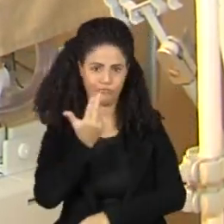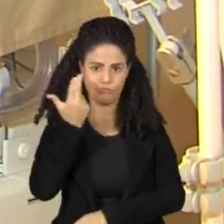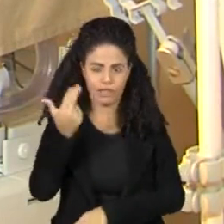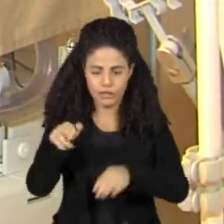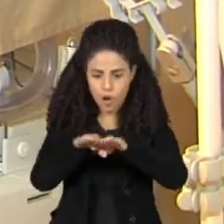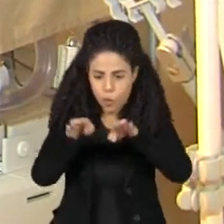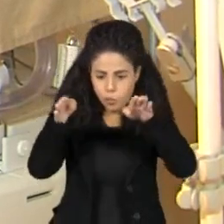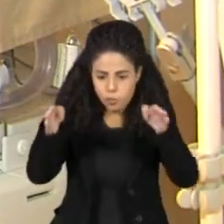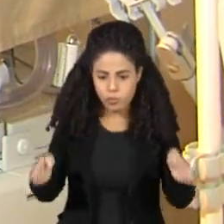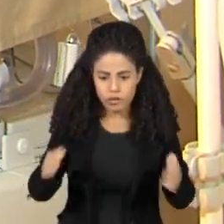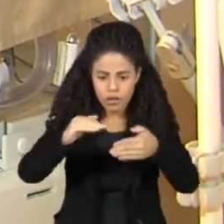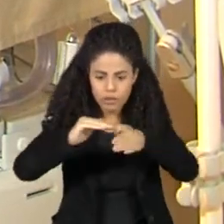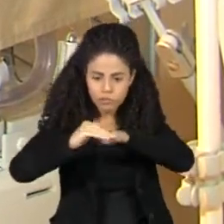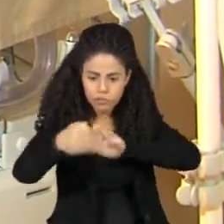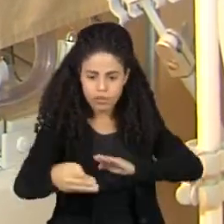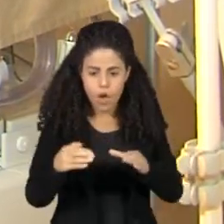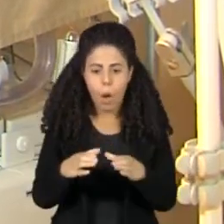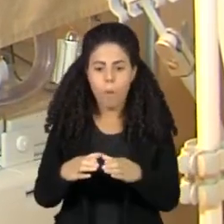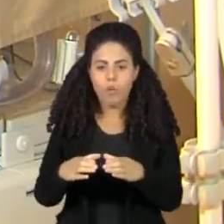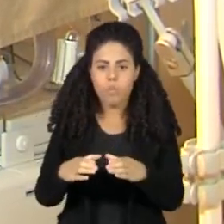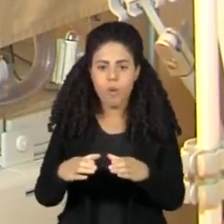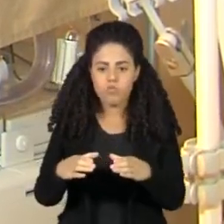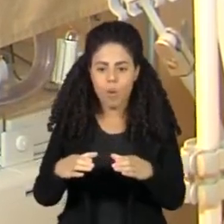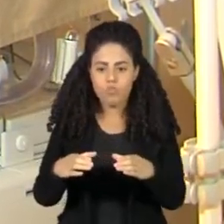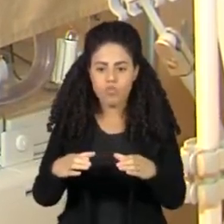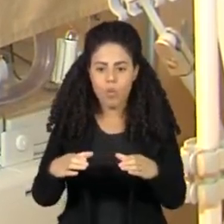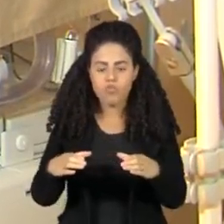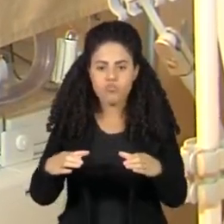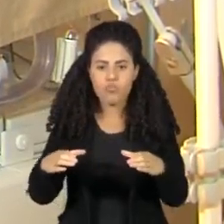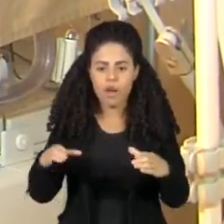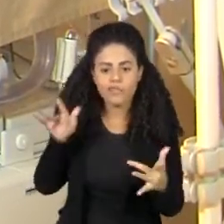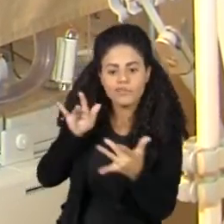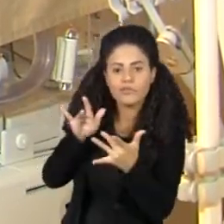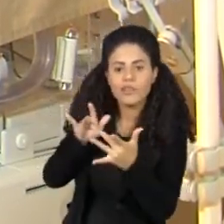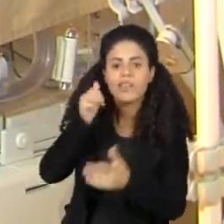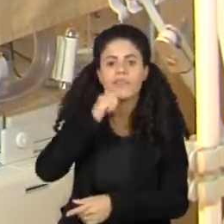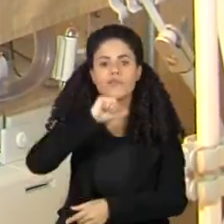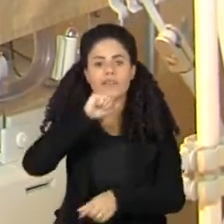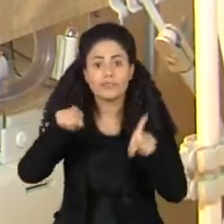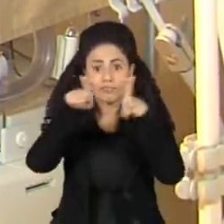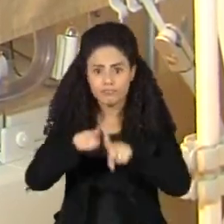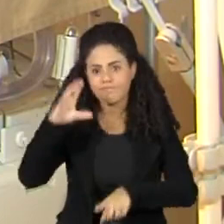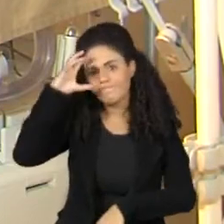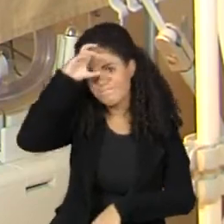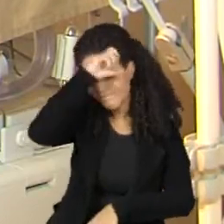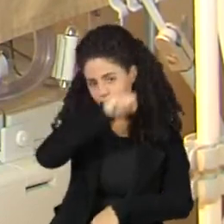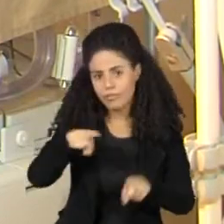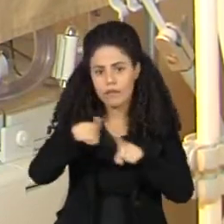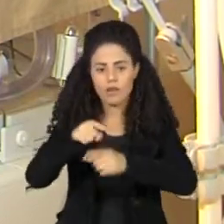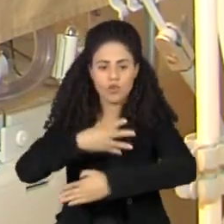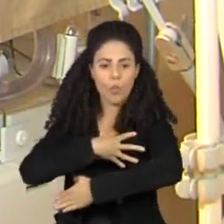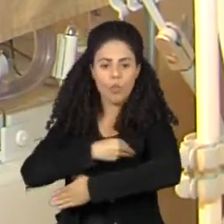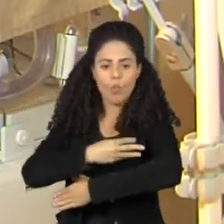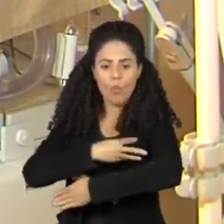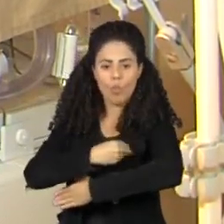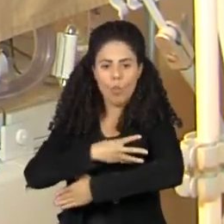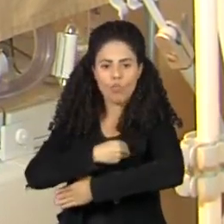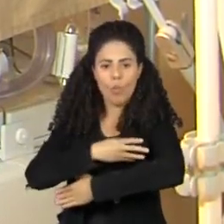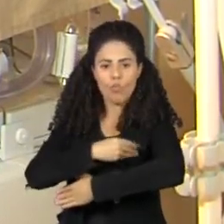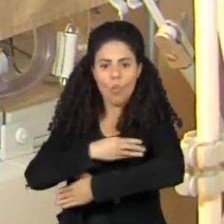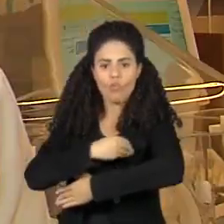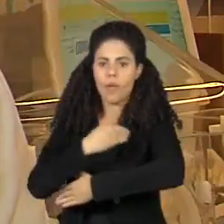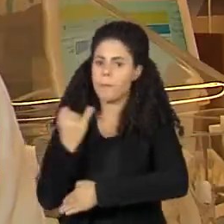o desenvolvimento do vínculo com a mãe e também o aprendizado para o aleitamento materno